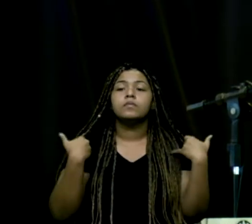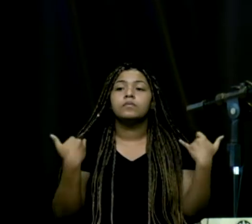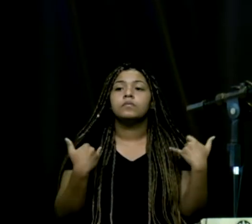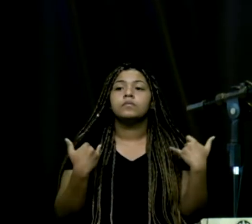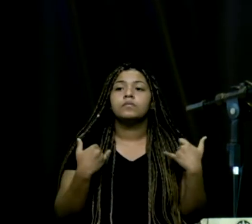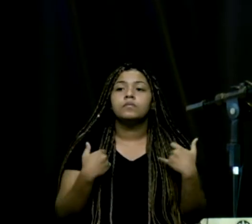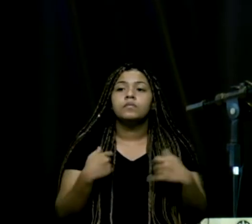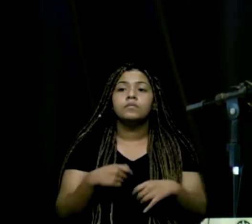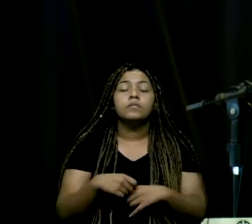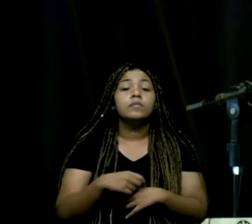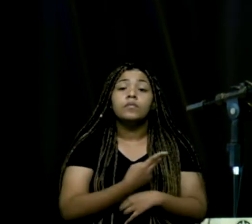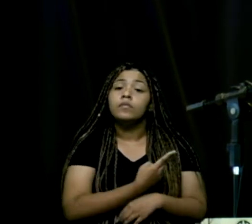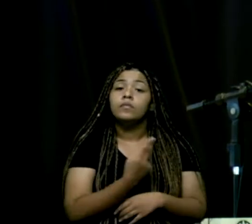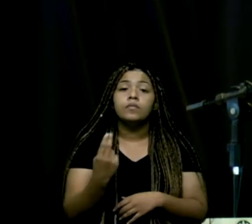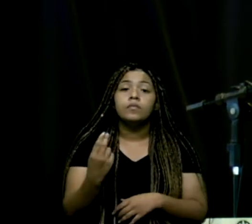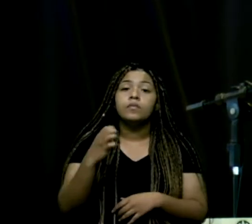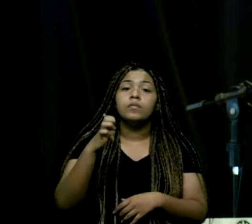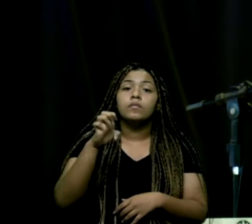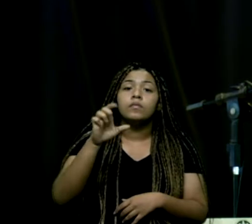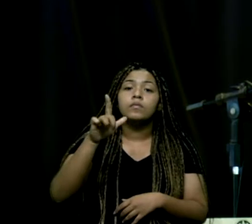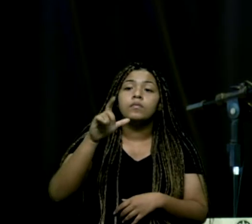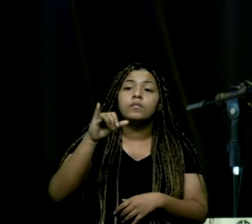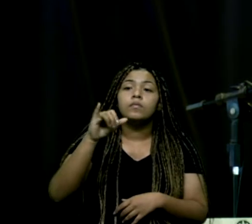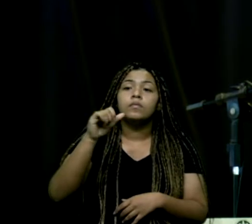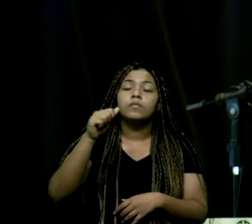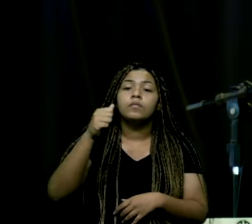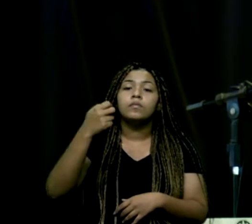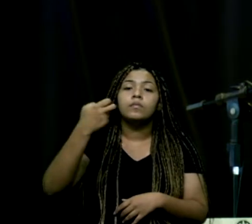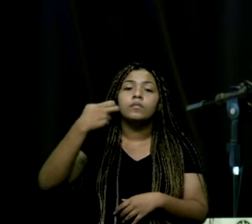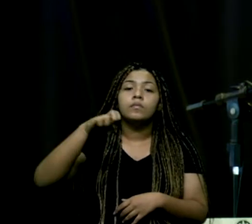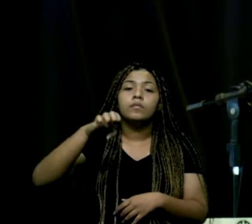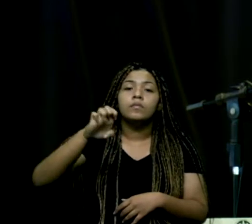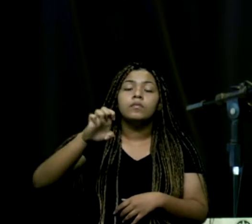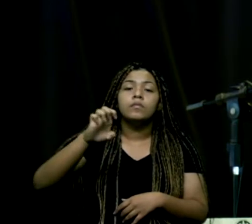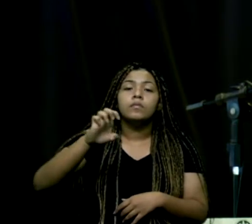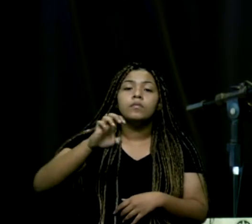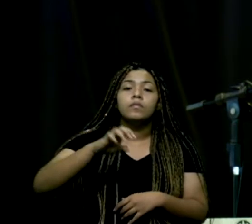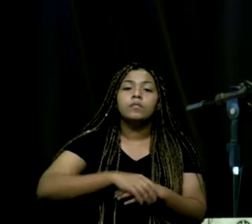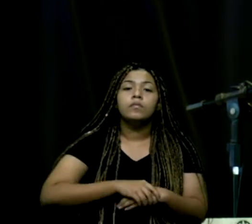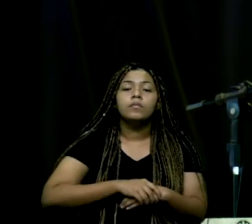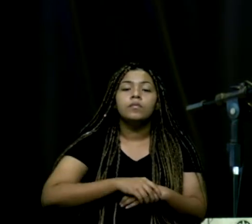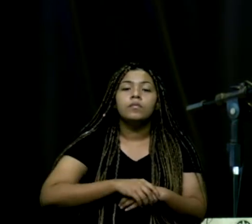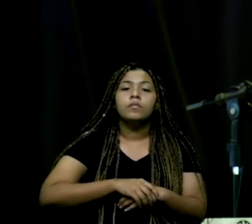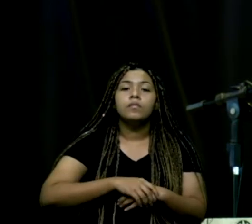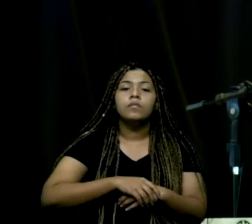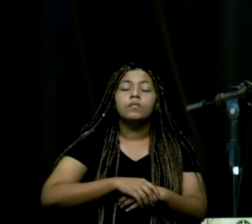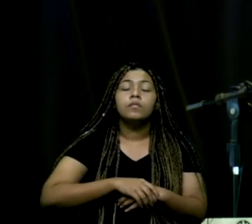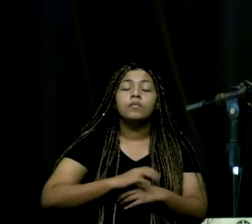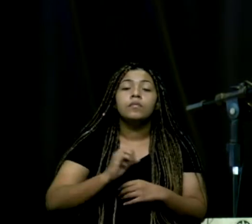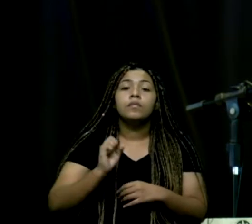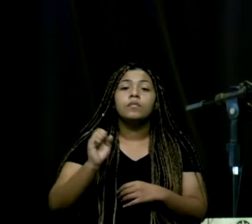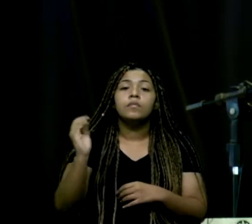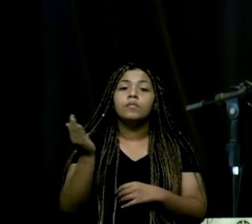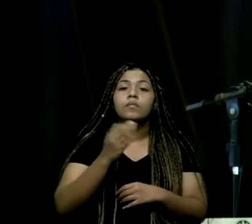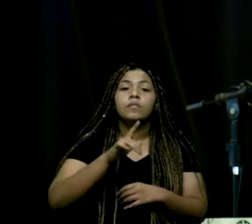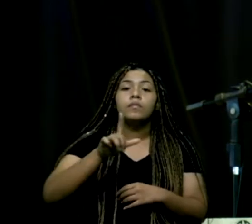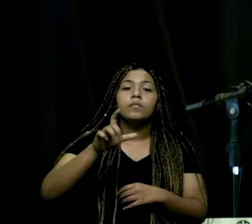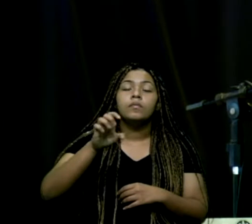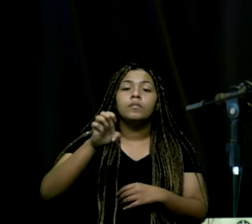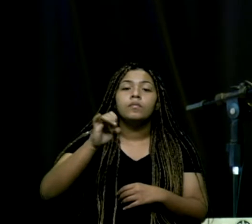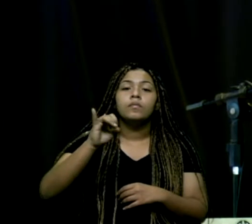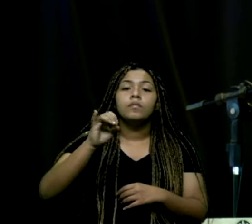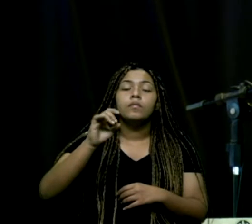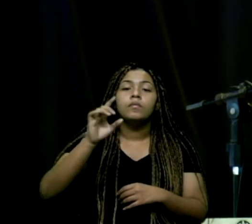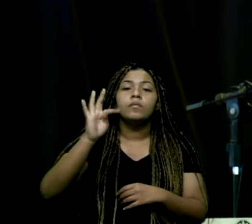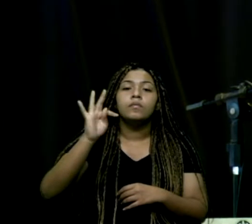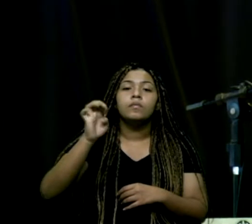não me conhece os Eliane Leite sou da área de letras mas hoje eu venho aqui tremendo mais do que nos dias que eu